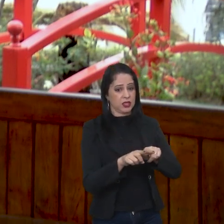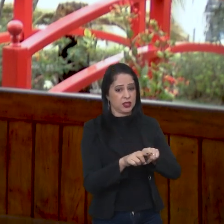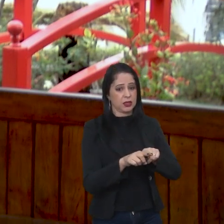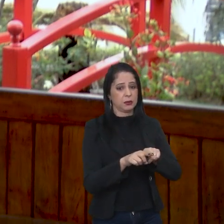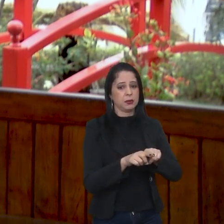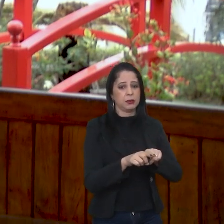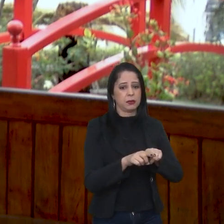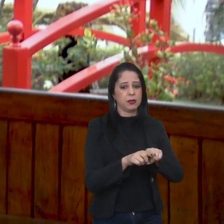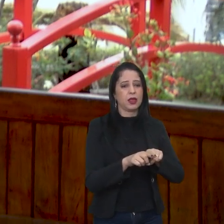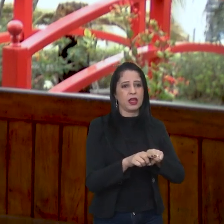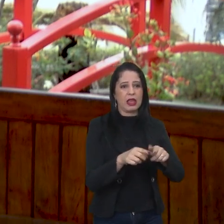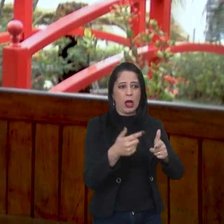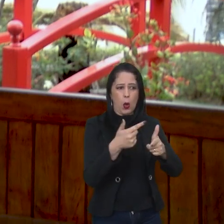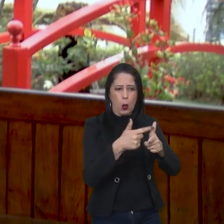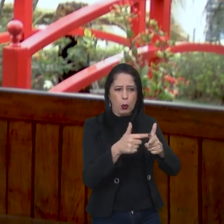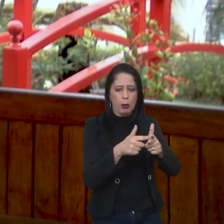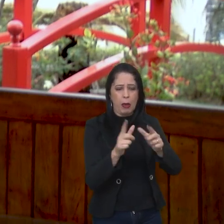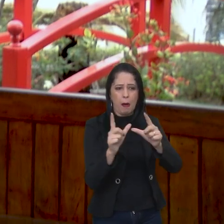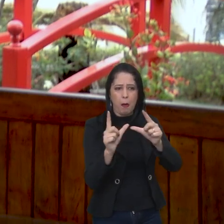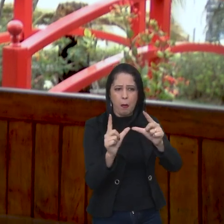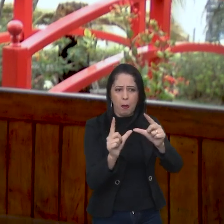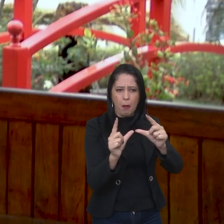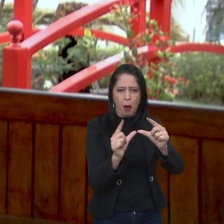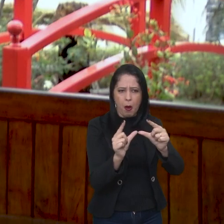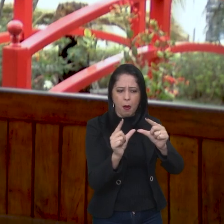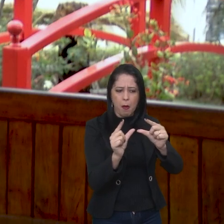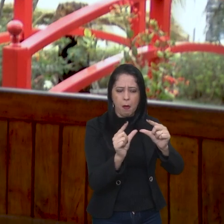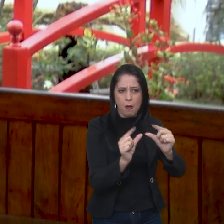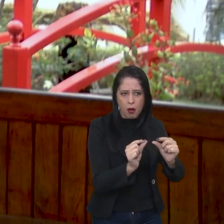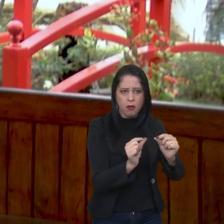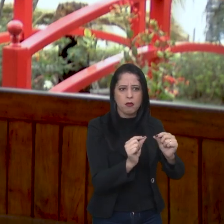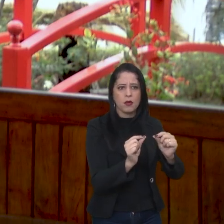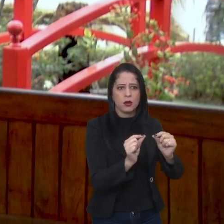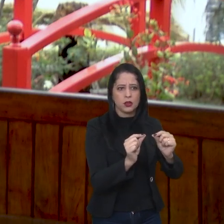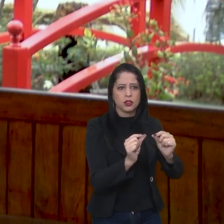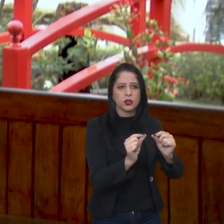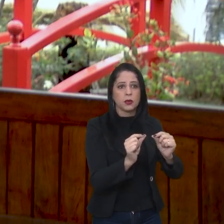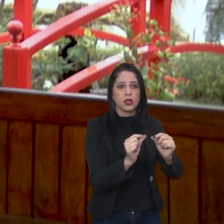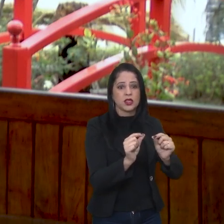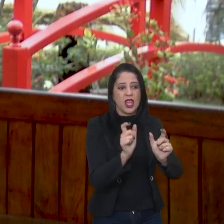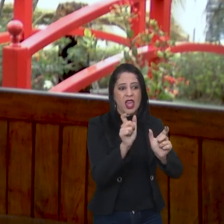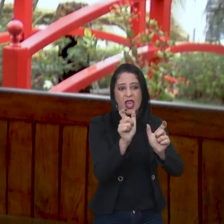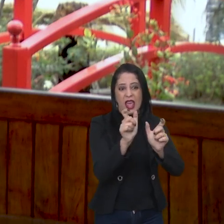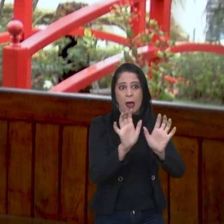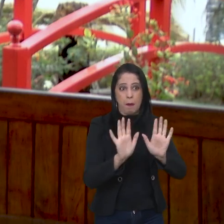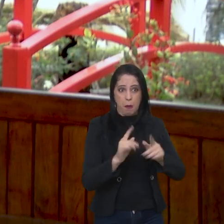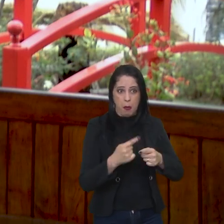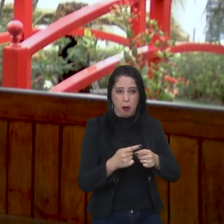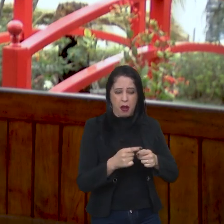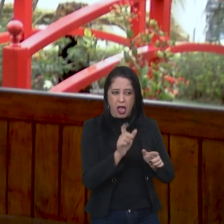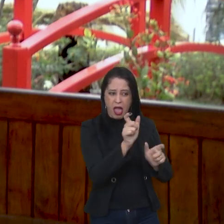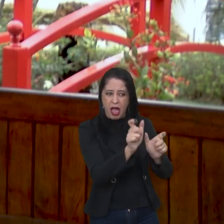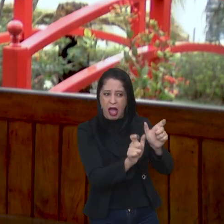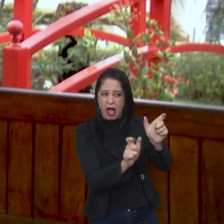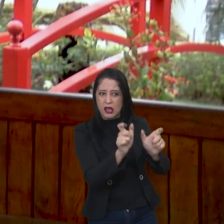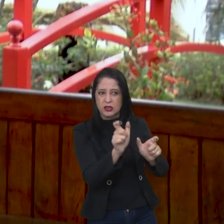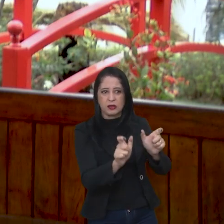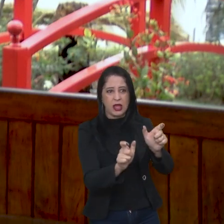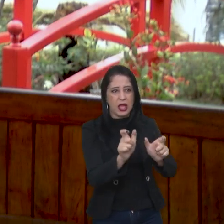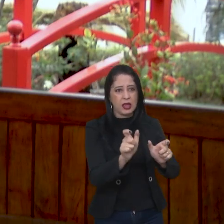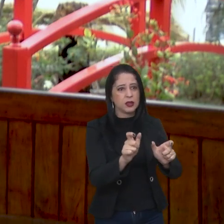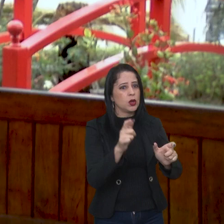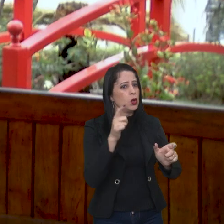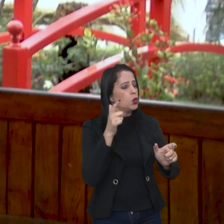redenção desse problema e muita gente não